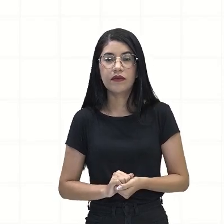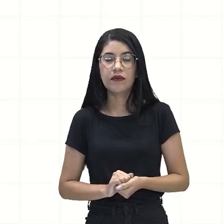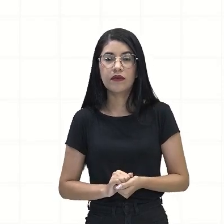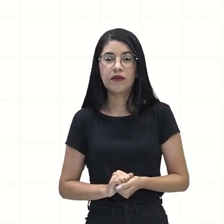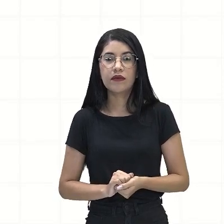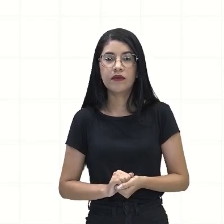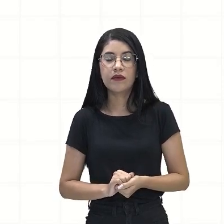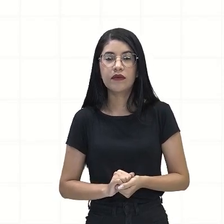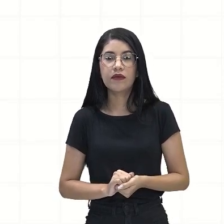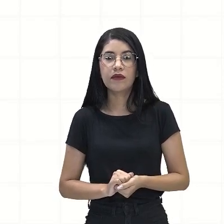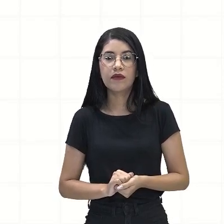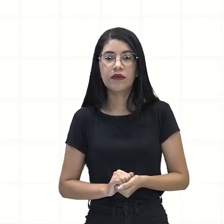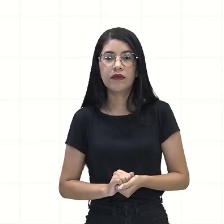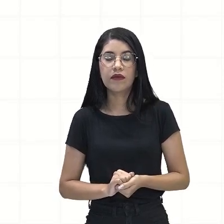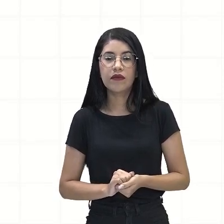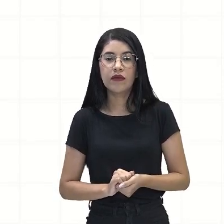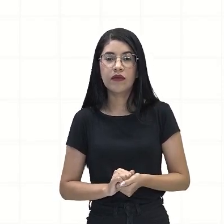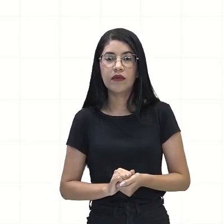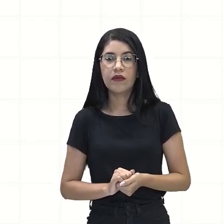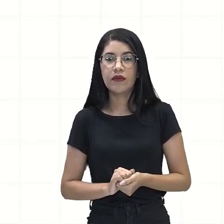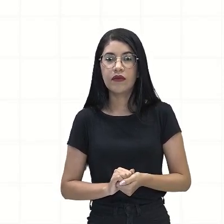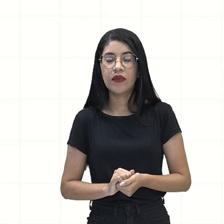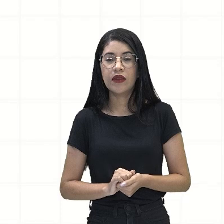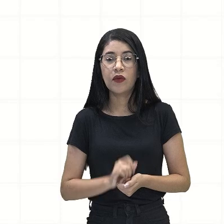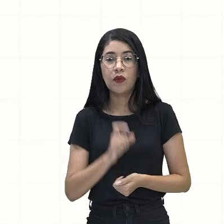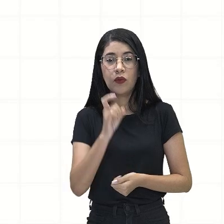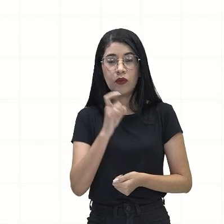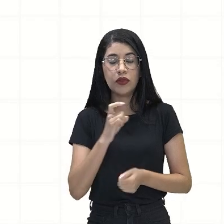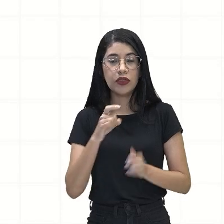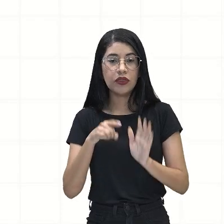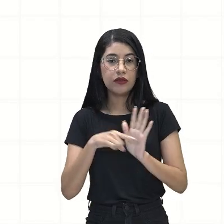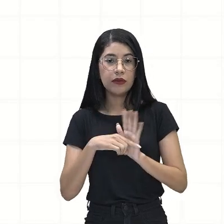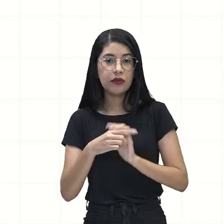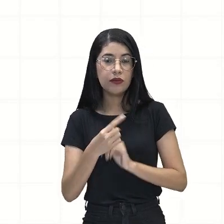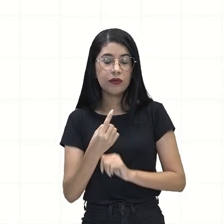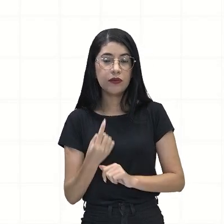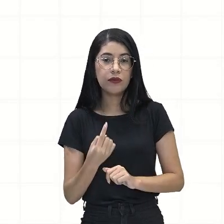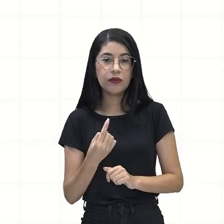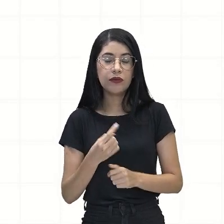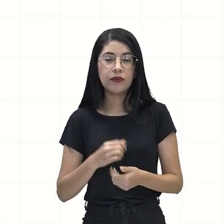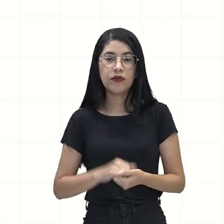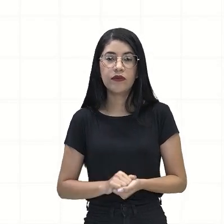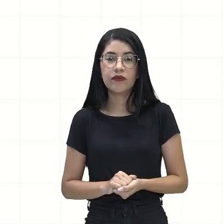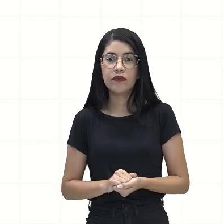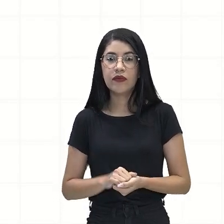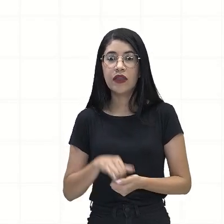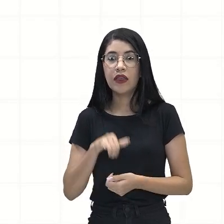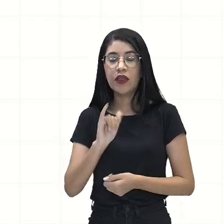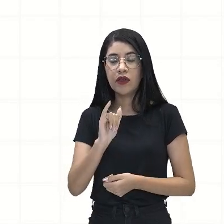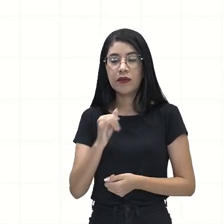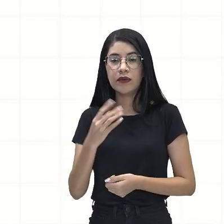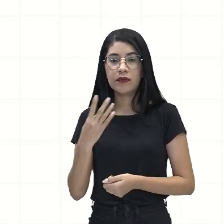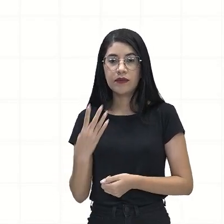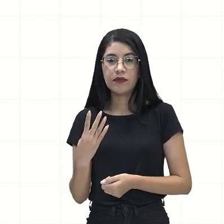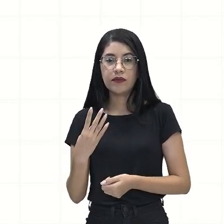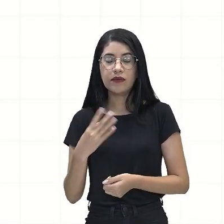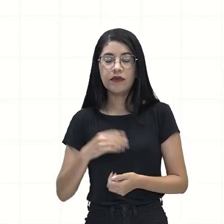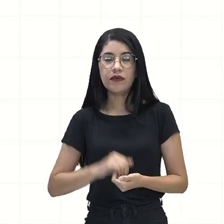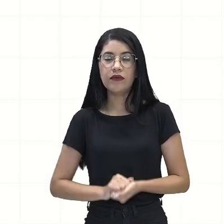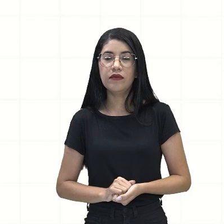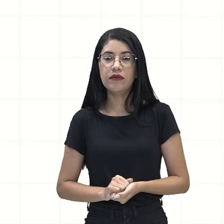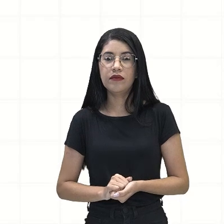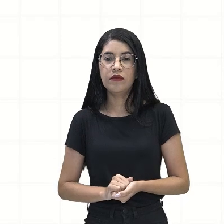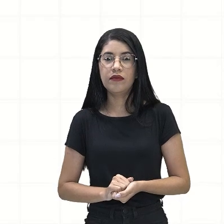x primeiro. Então, deu menos 1. Aí, depois eu ligo no y e deu 4.